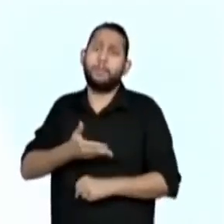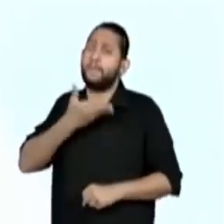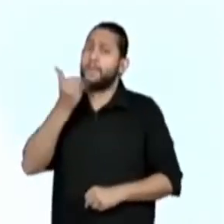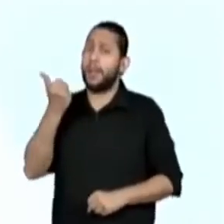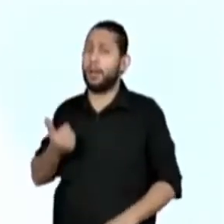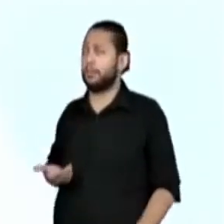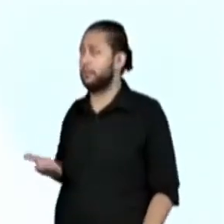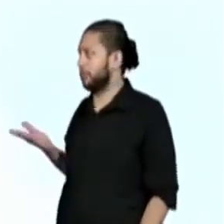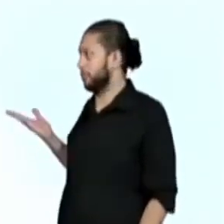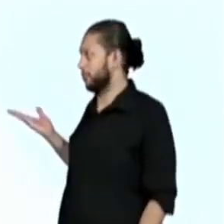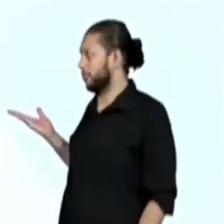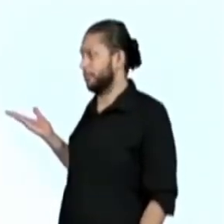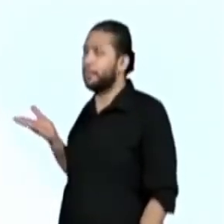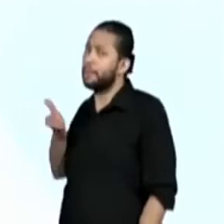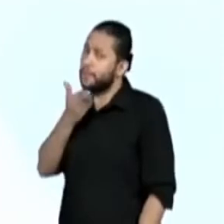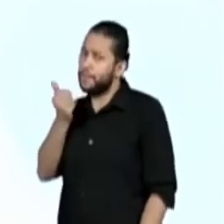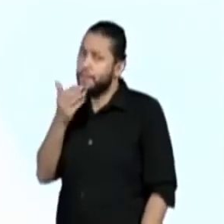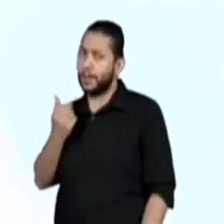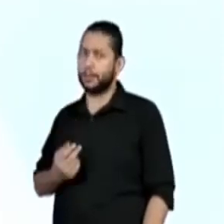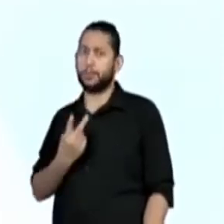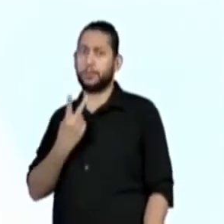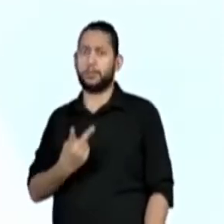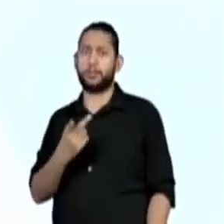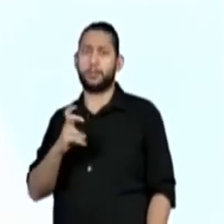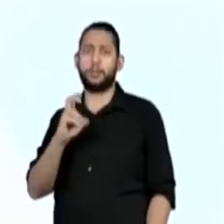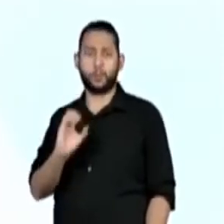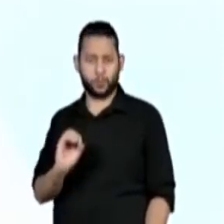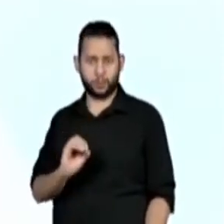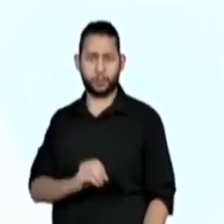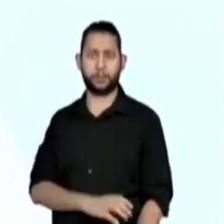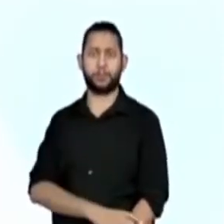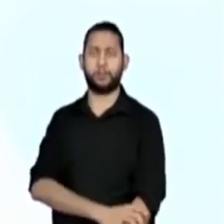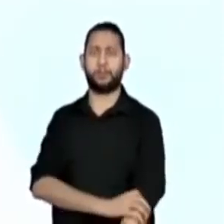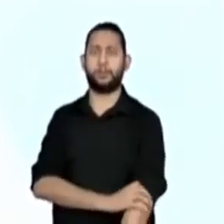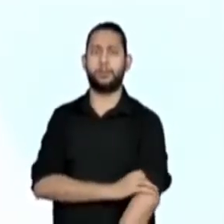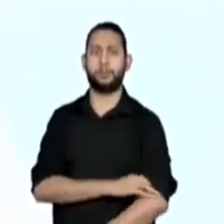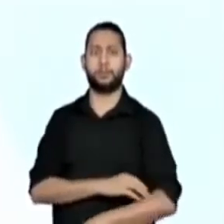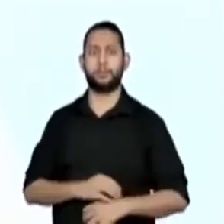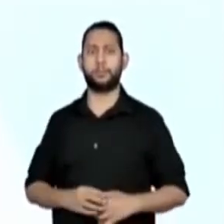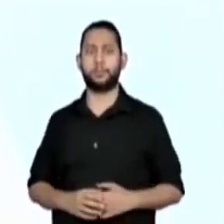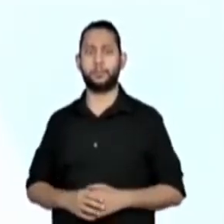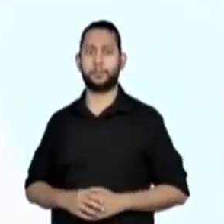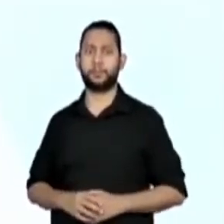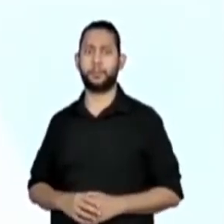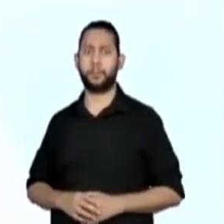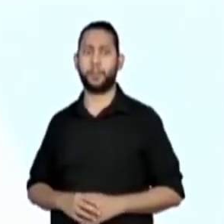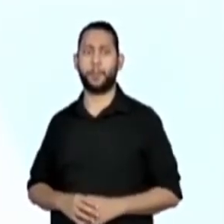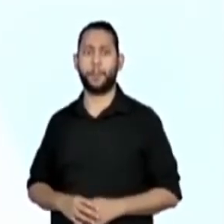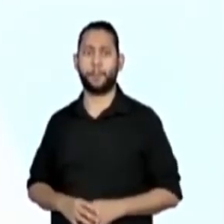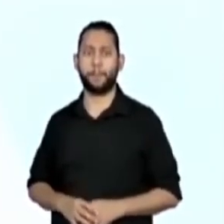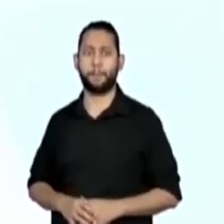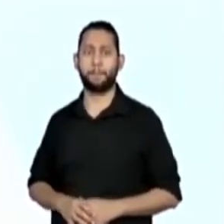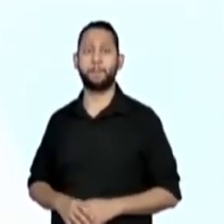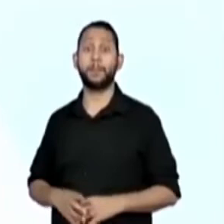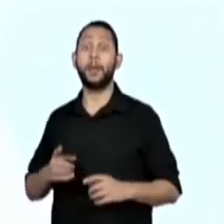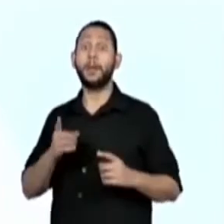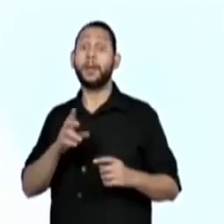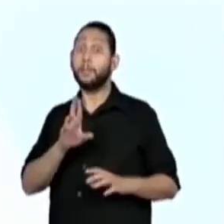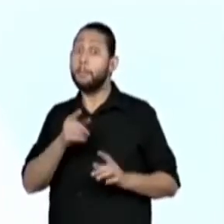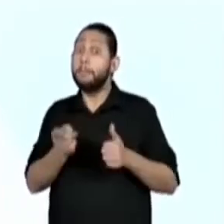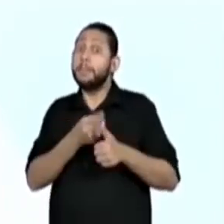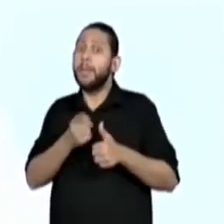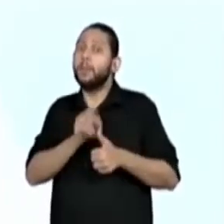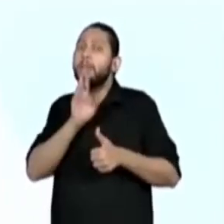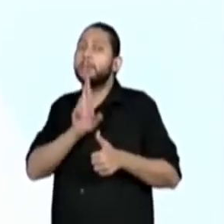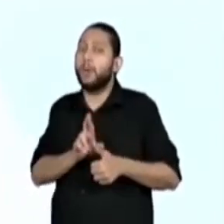não tem nada nessa dezena tem cinco dezenas aqui 250 vamos resolver primeiro depois a gente